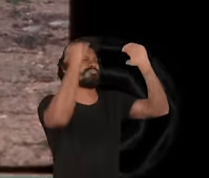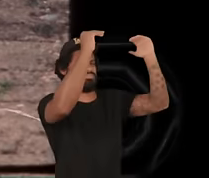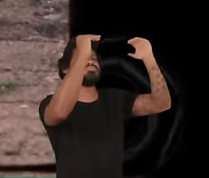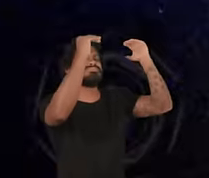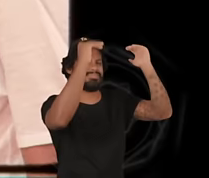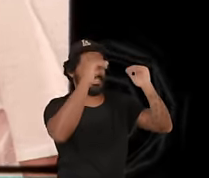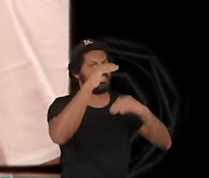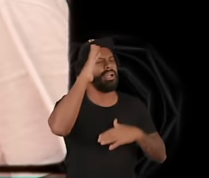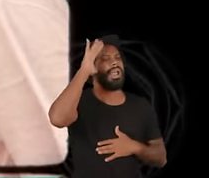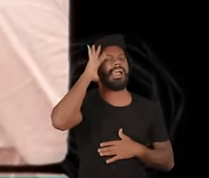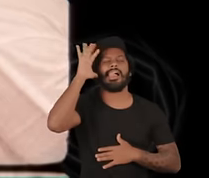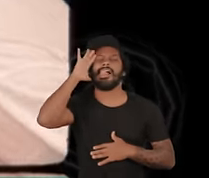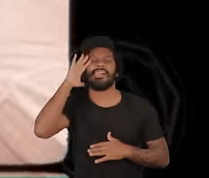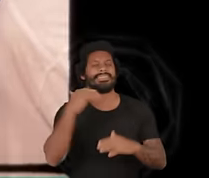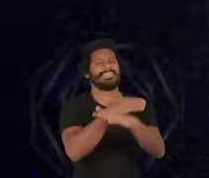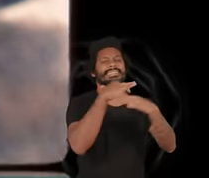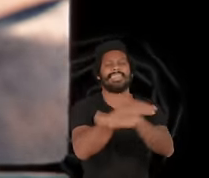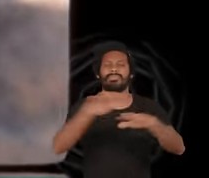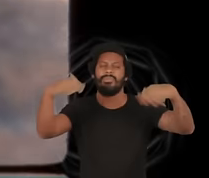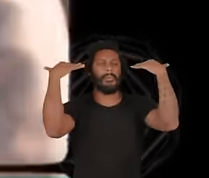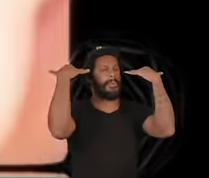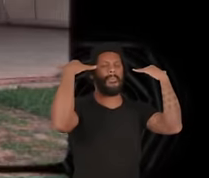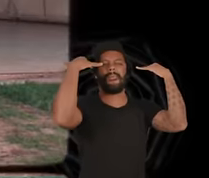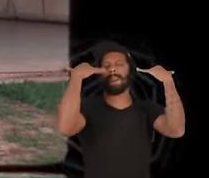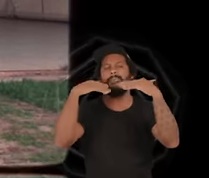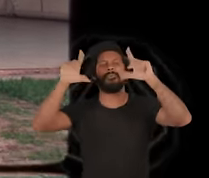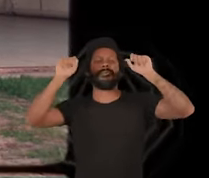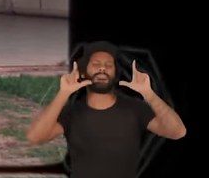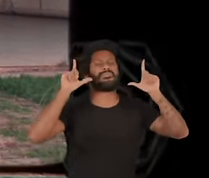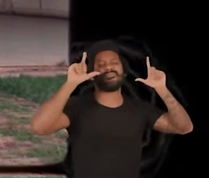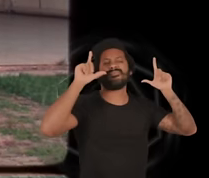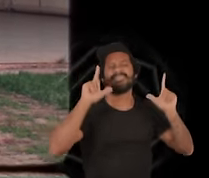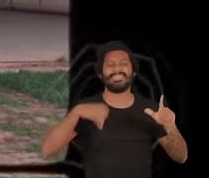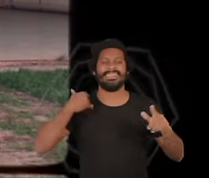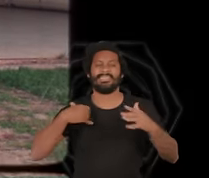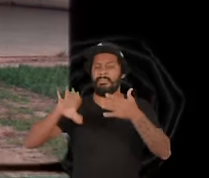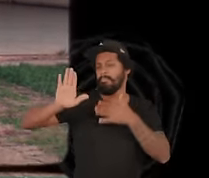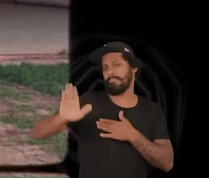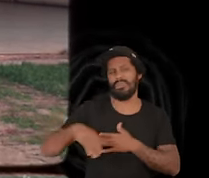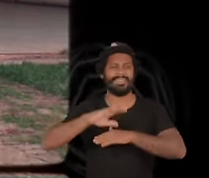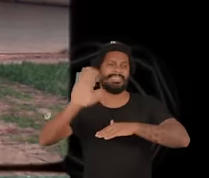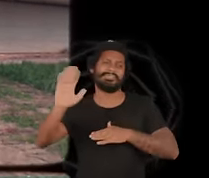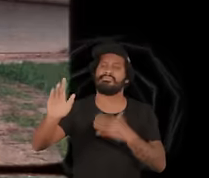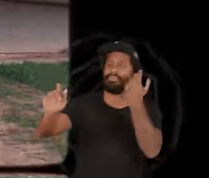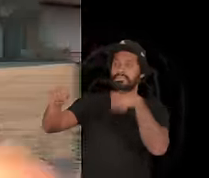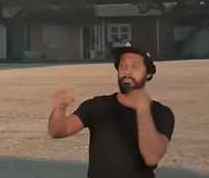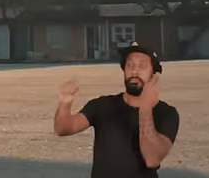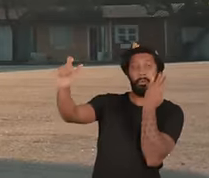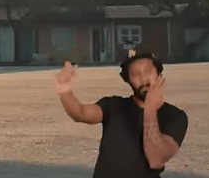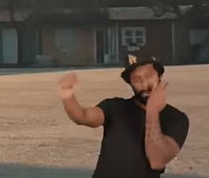Imagina em cada canto da city você notado. Menorzinho com pocket cheese na mão, pedindo um retrato. Jogando bola na